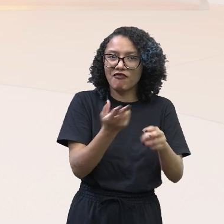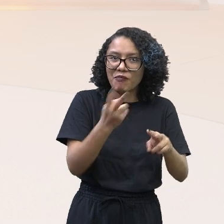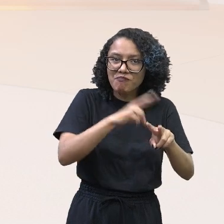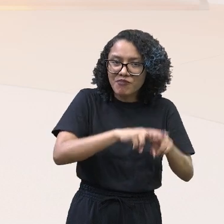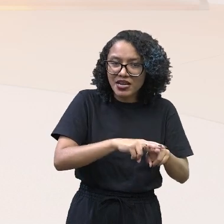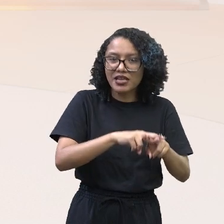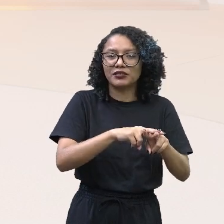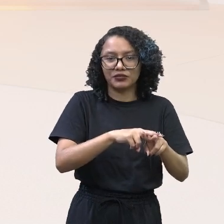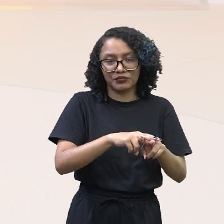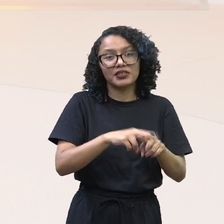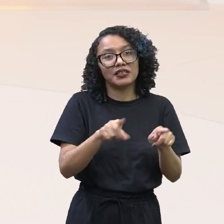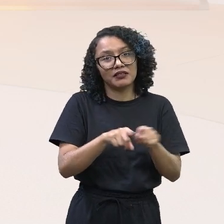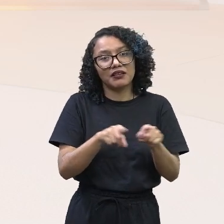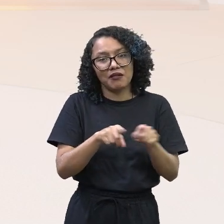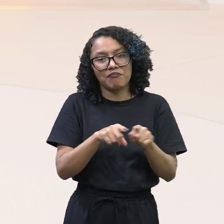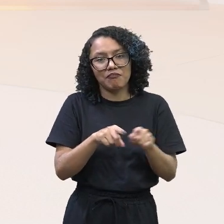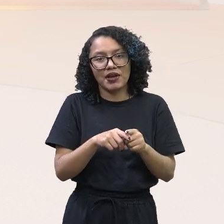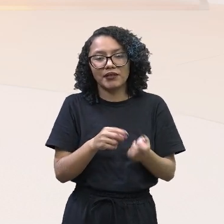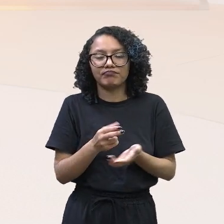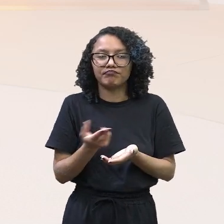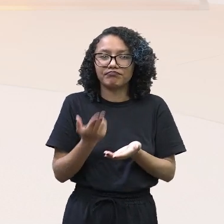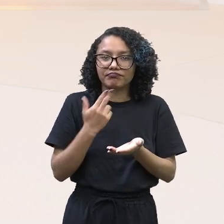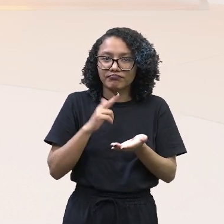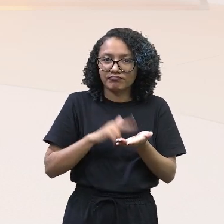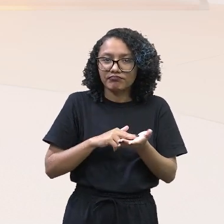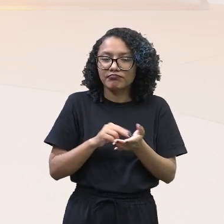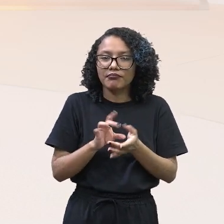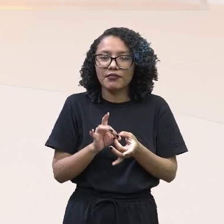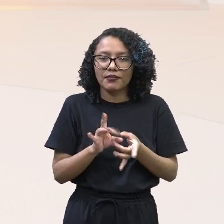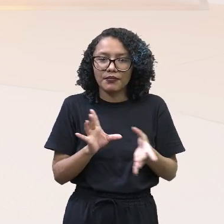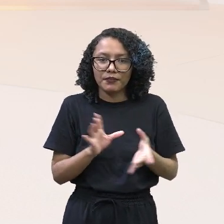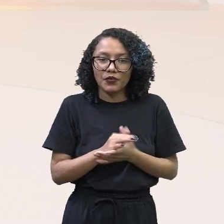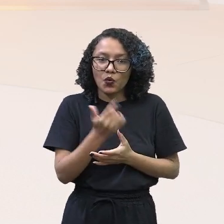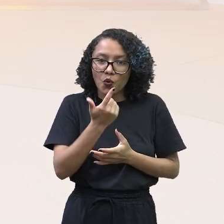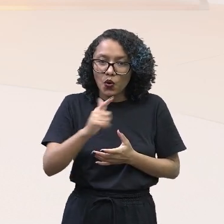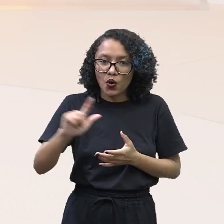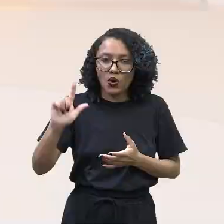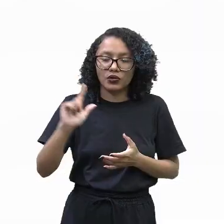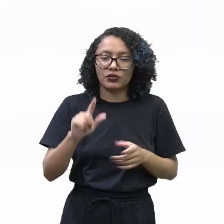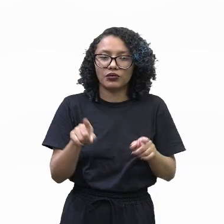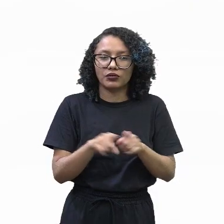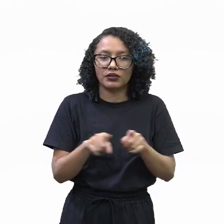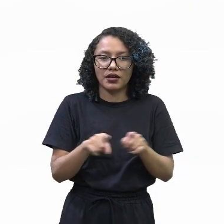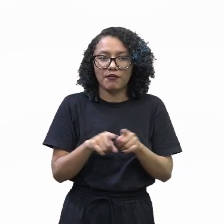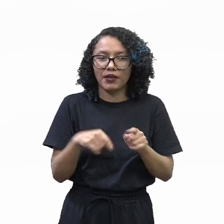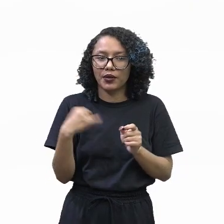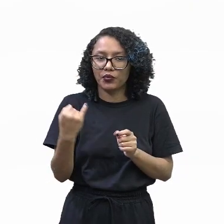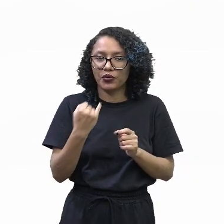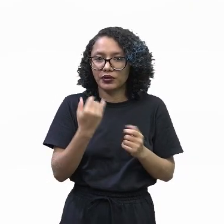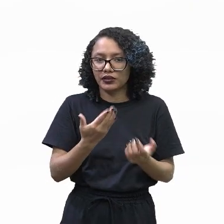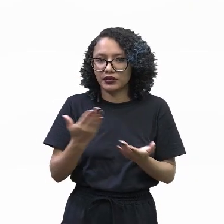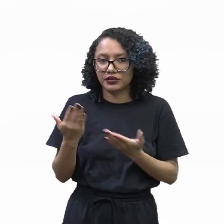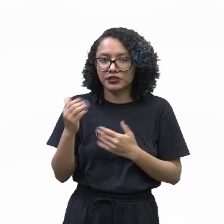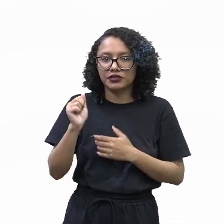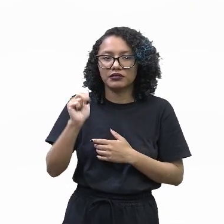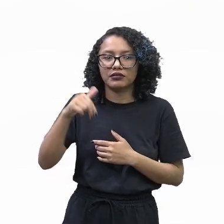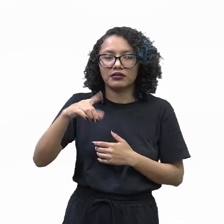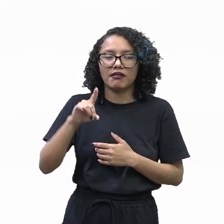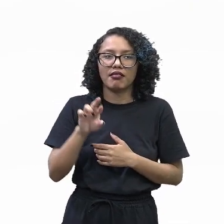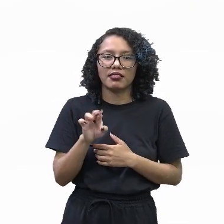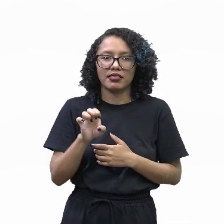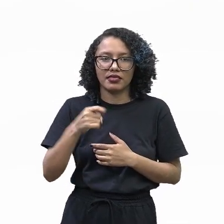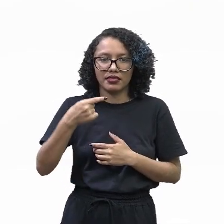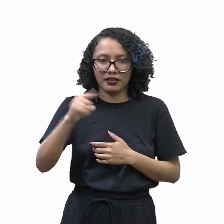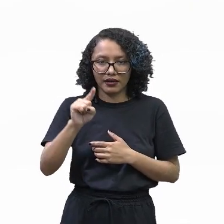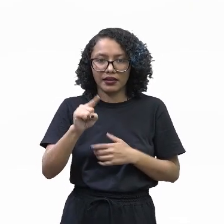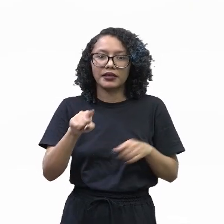dessas pessoas, ok? Outro personagem que também merece destaque é André Rebouças, que defendia